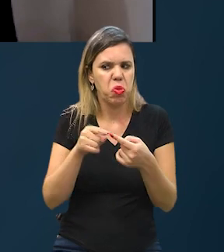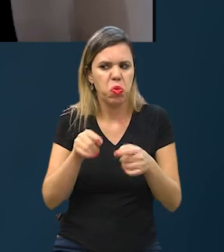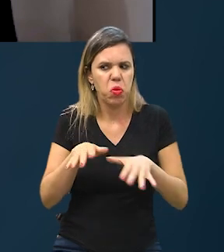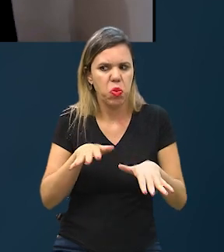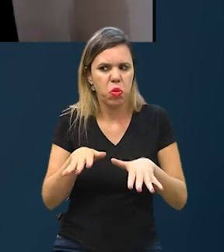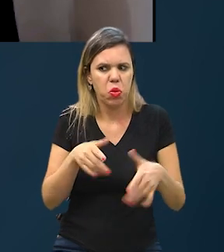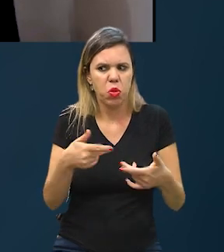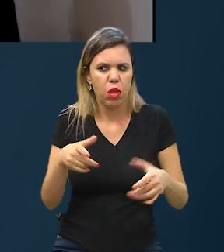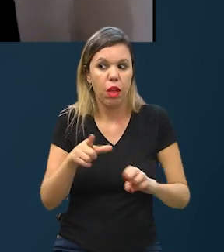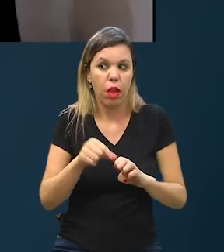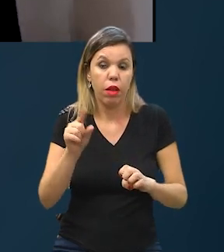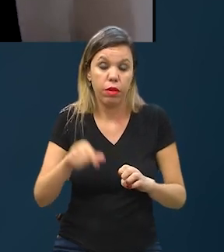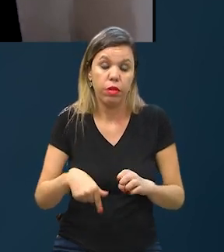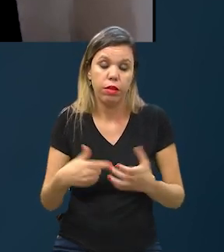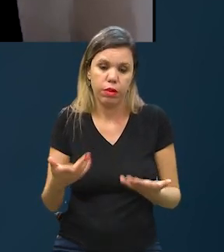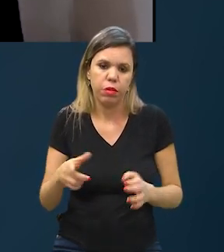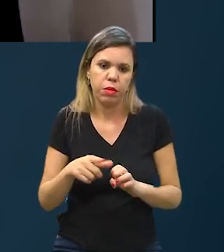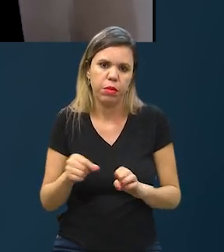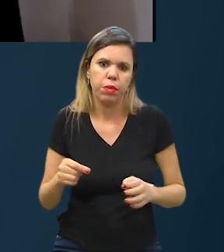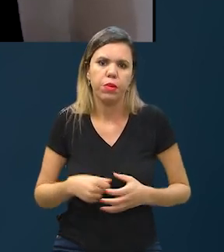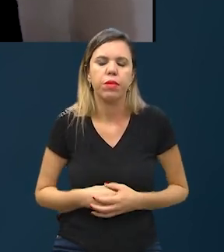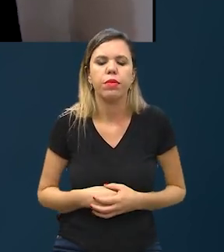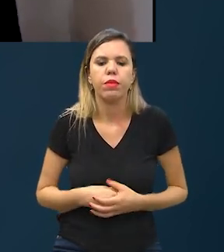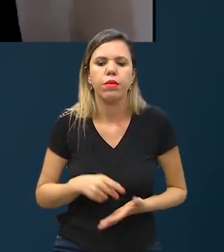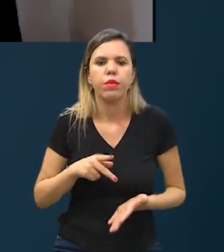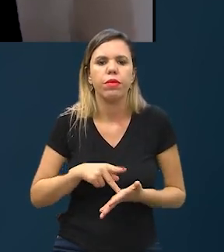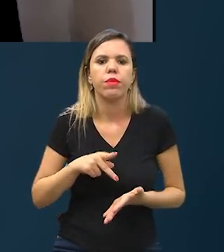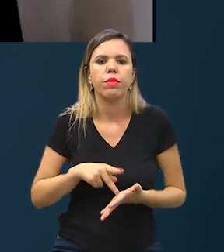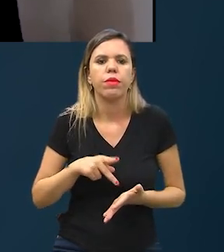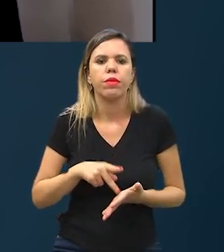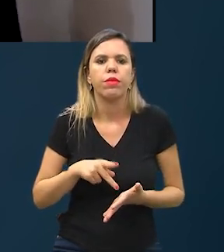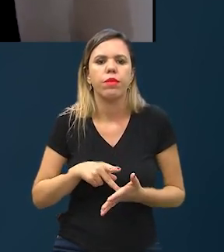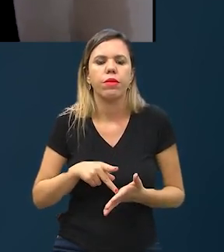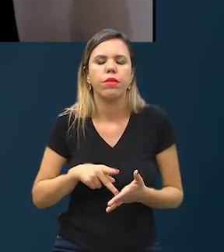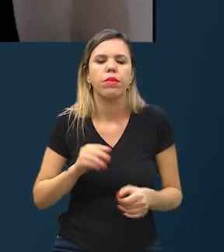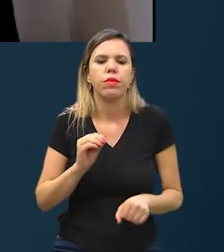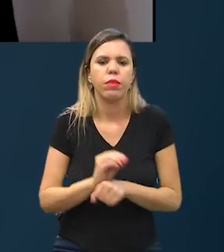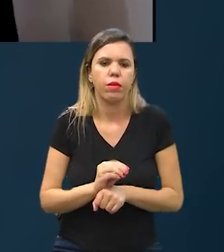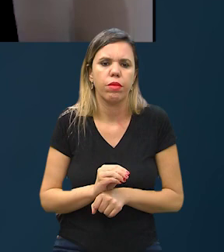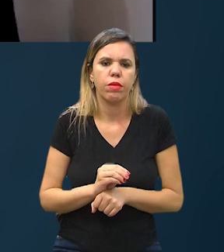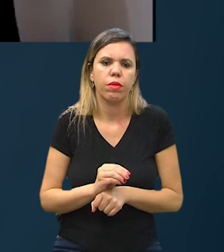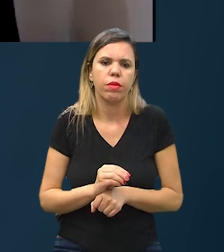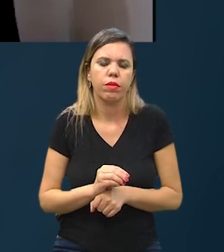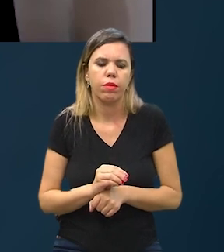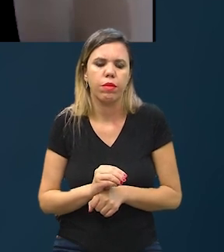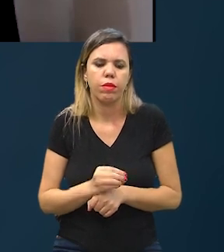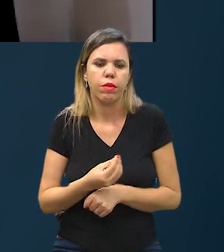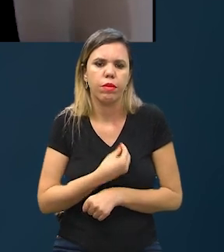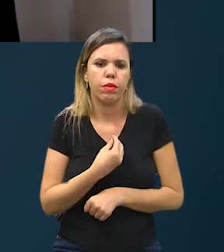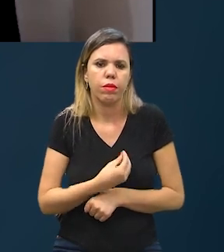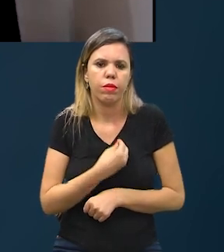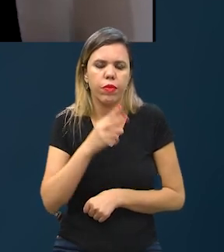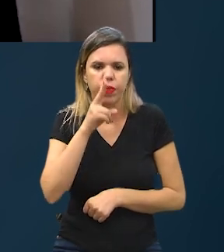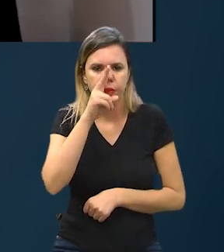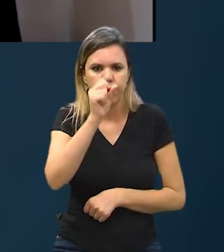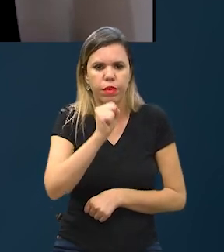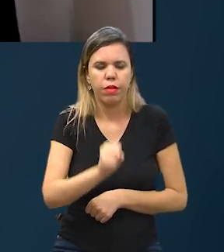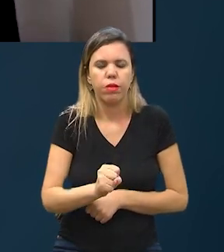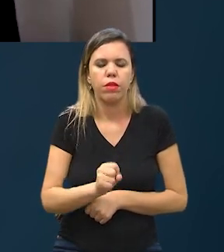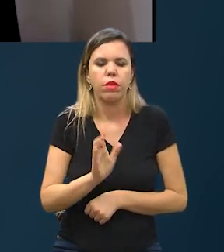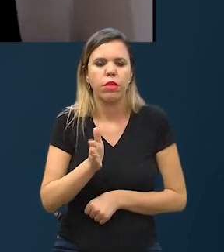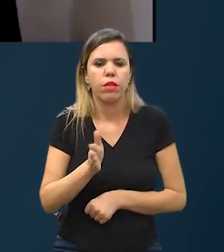esses movimentos ao empreendedorismo, né? Mas, na verdade, se sustentar, se manter vivo,